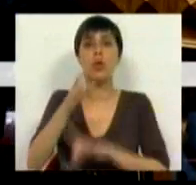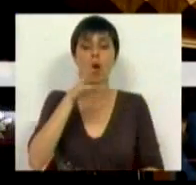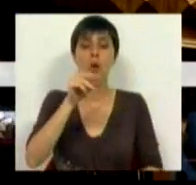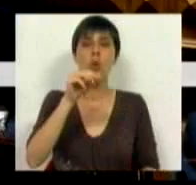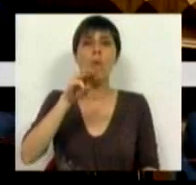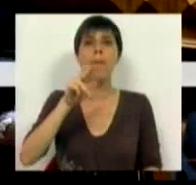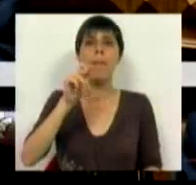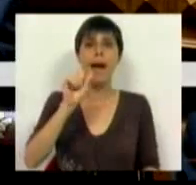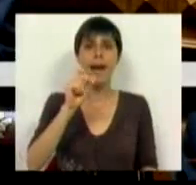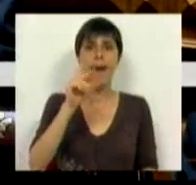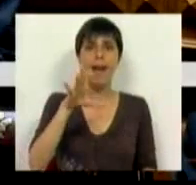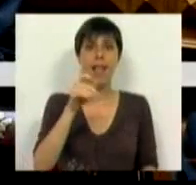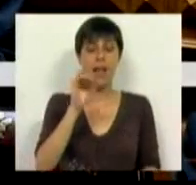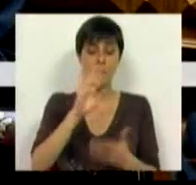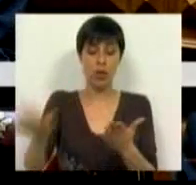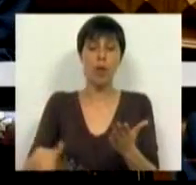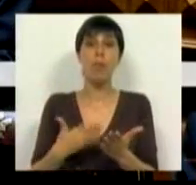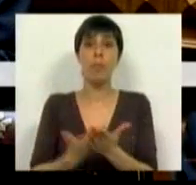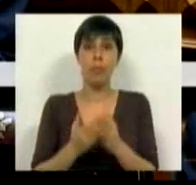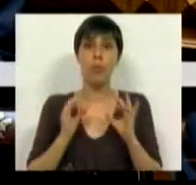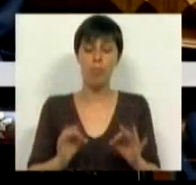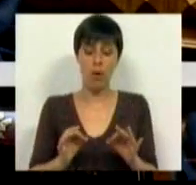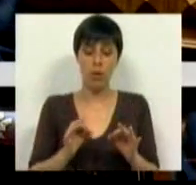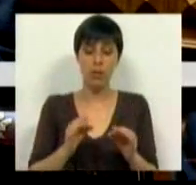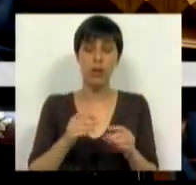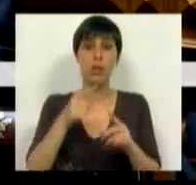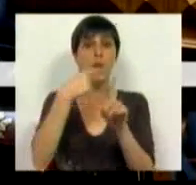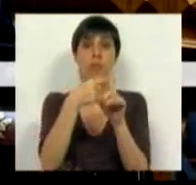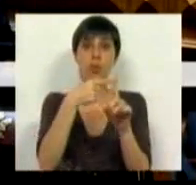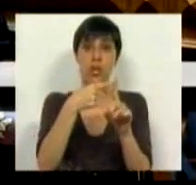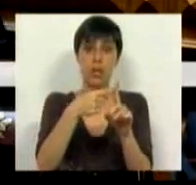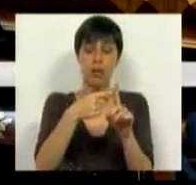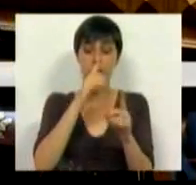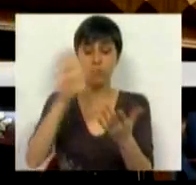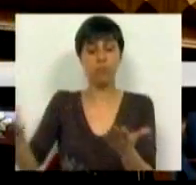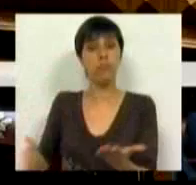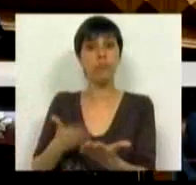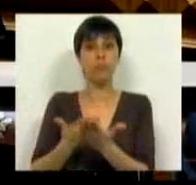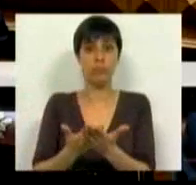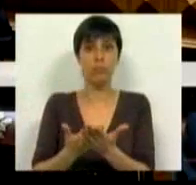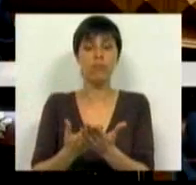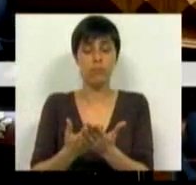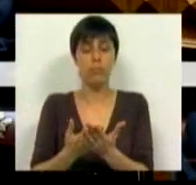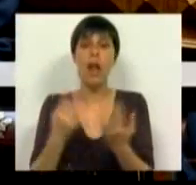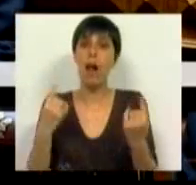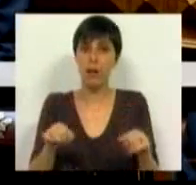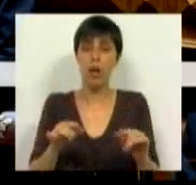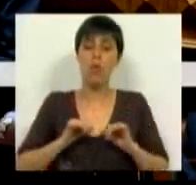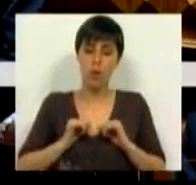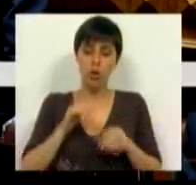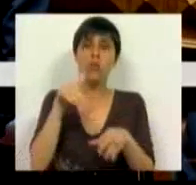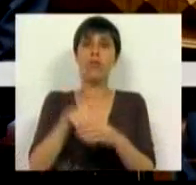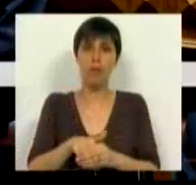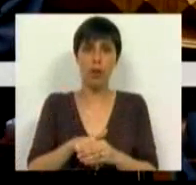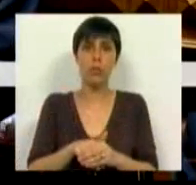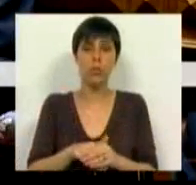Nuno Magalhães: as propostas que forem positivas e que forem apresentadas terão o nosso